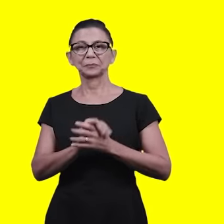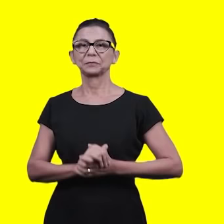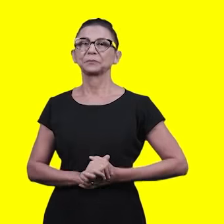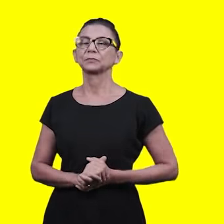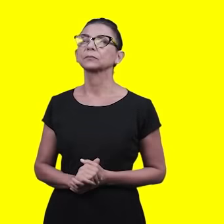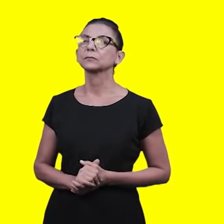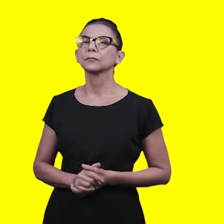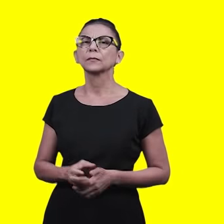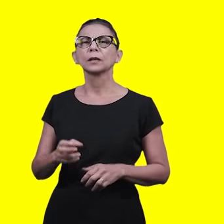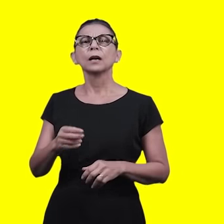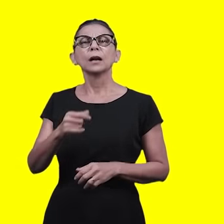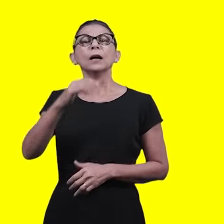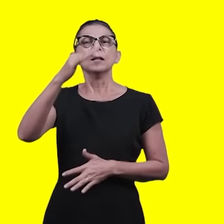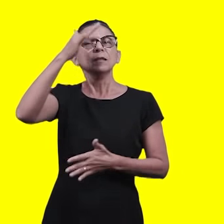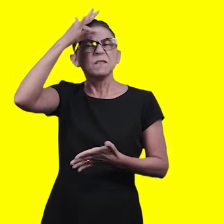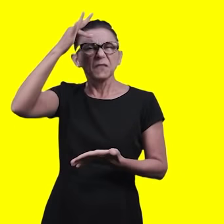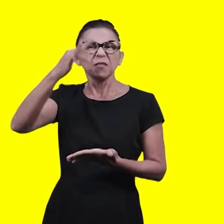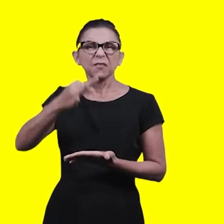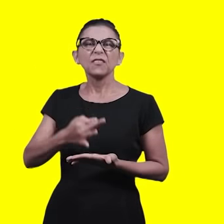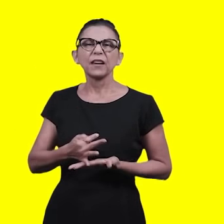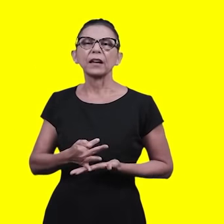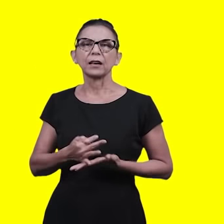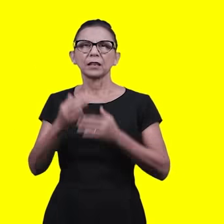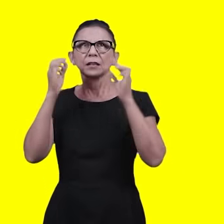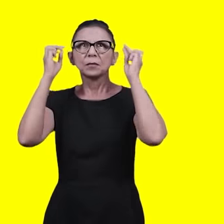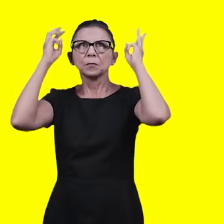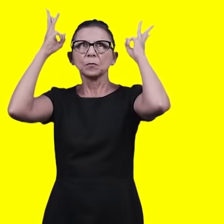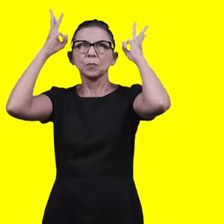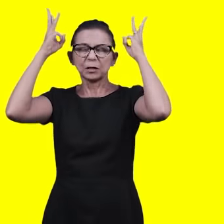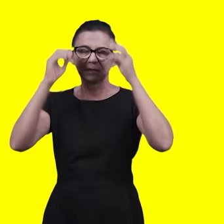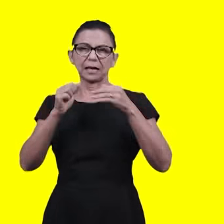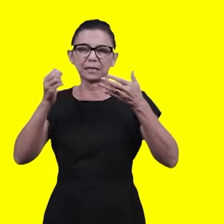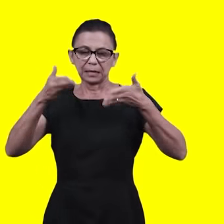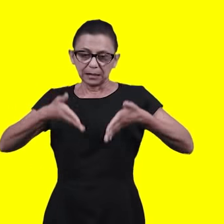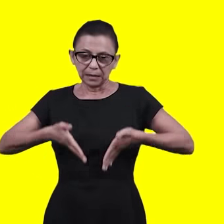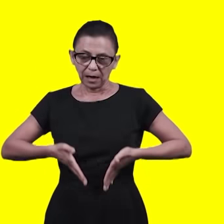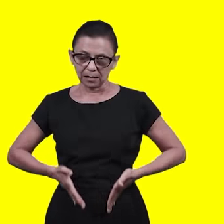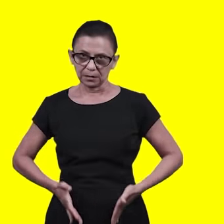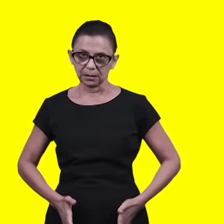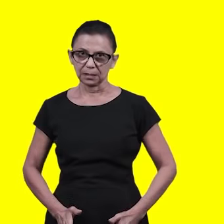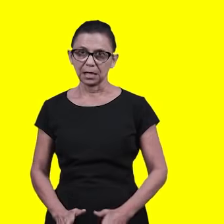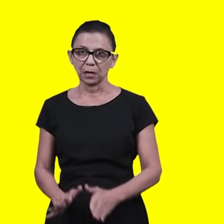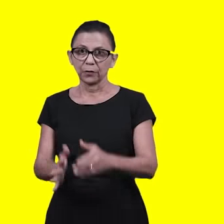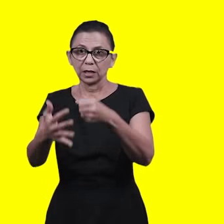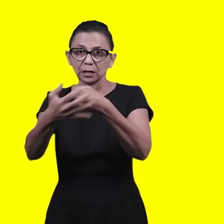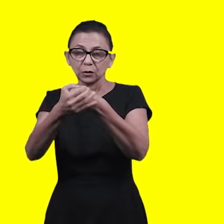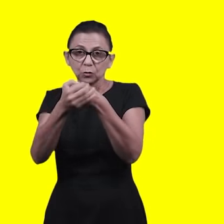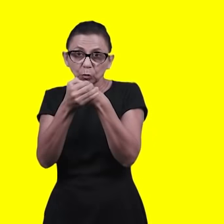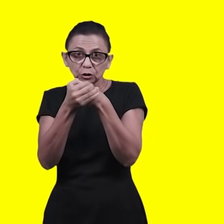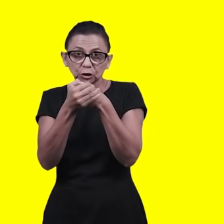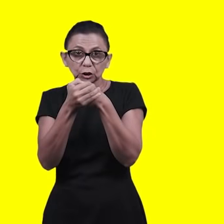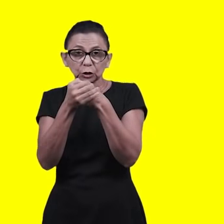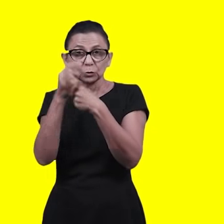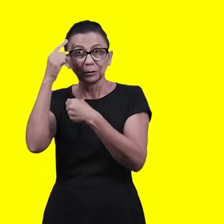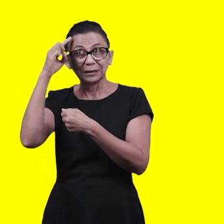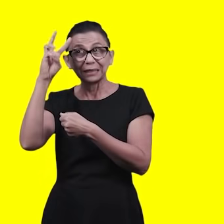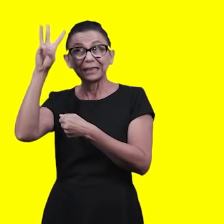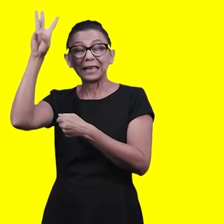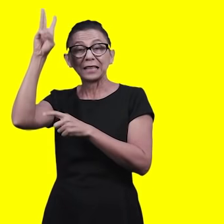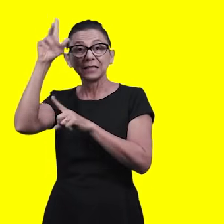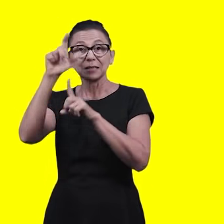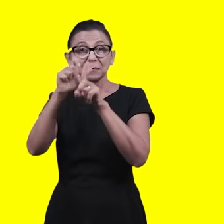Pela fé, Moisés, já nascido, foi escondido 3 meses por seus pais, porque